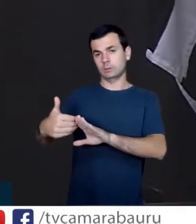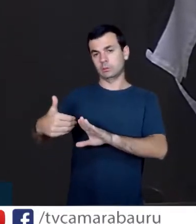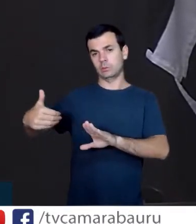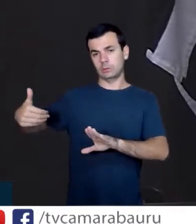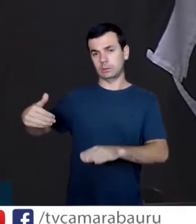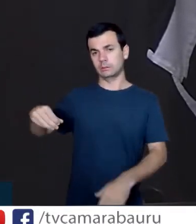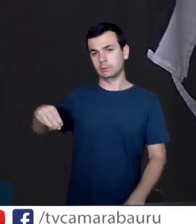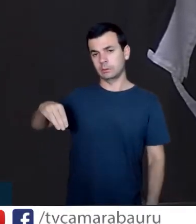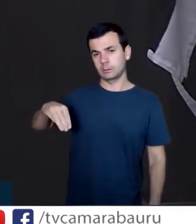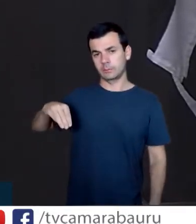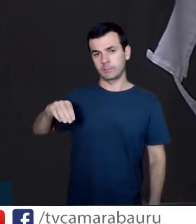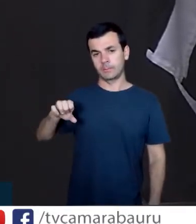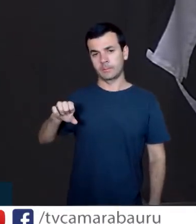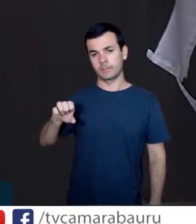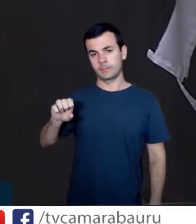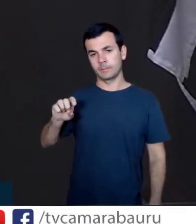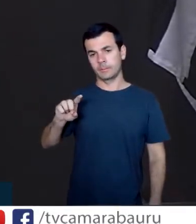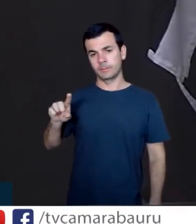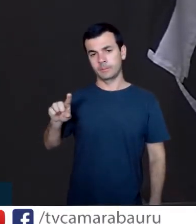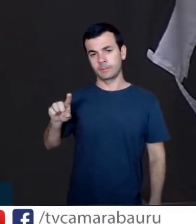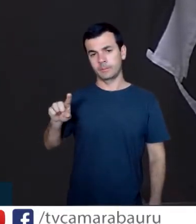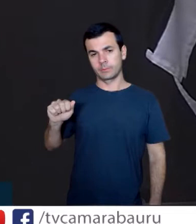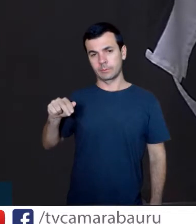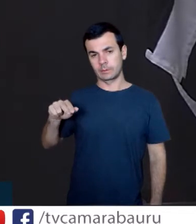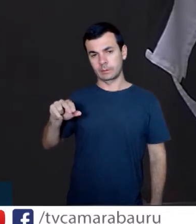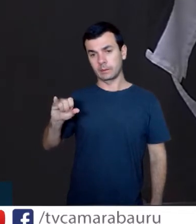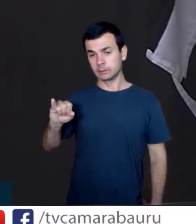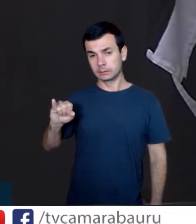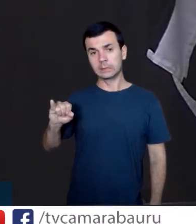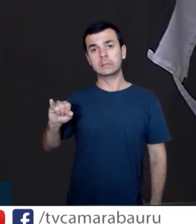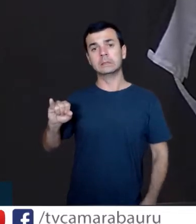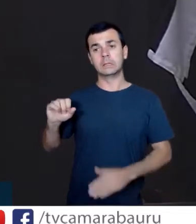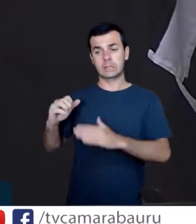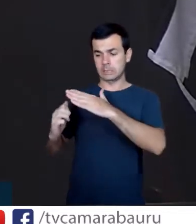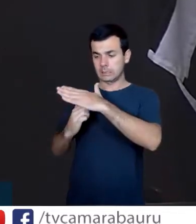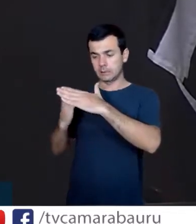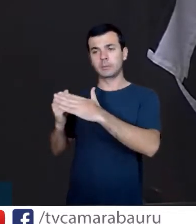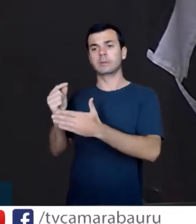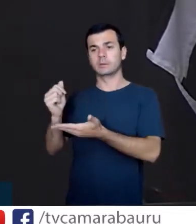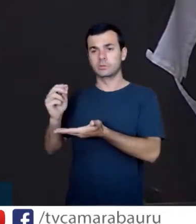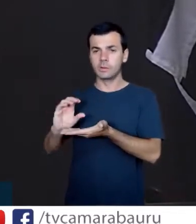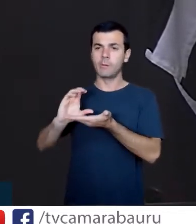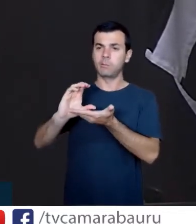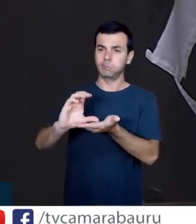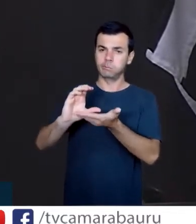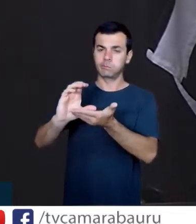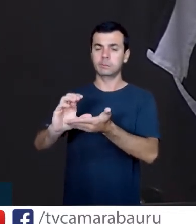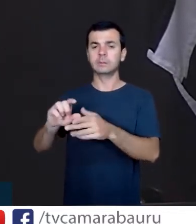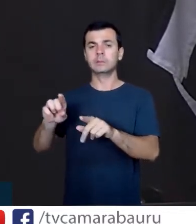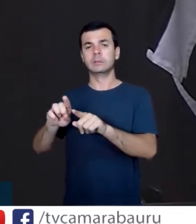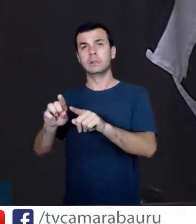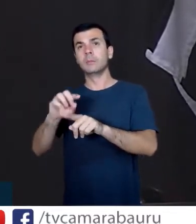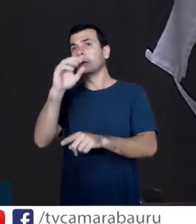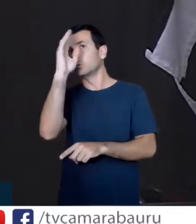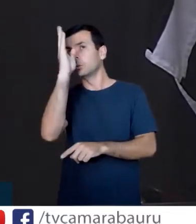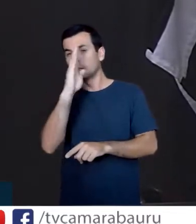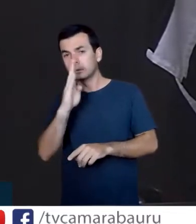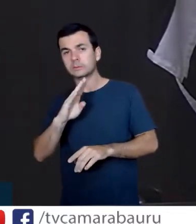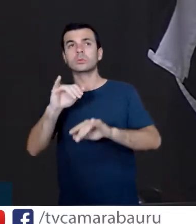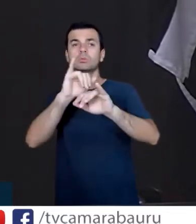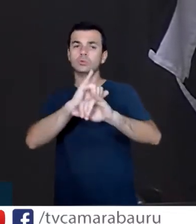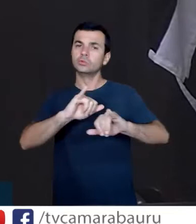uma das empresas que mais emprega em Bauru, uma das empresas que leva o nome de Bauru afora nesse Brasil, e que